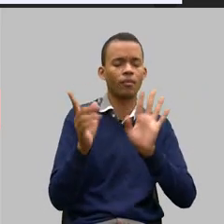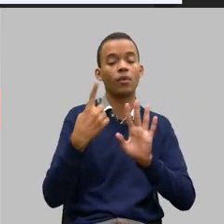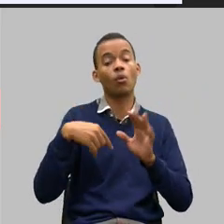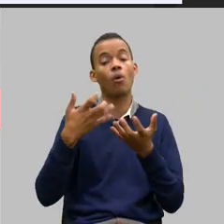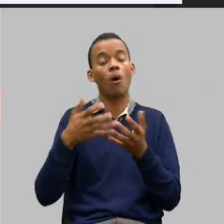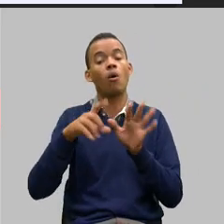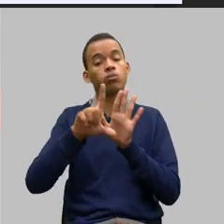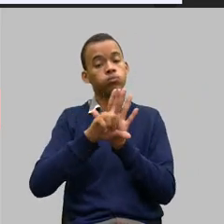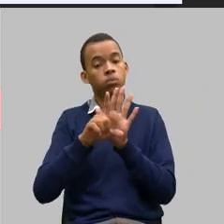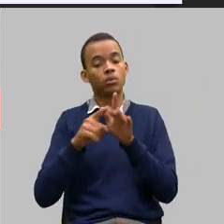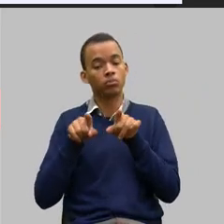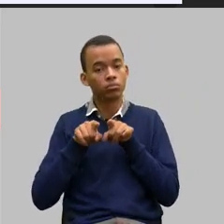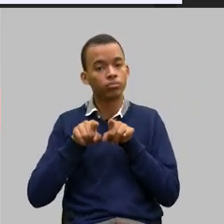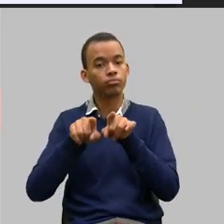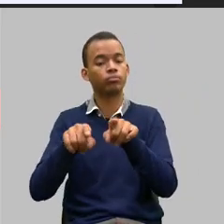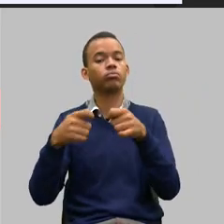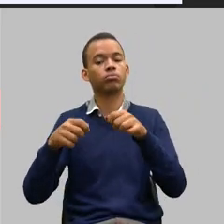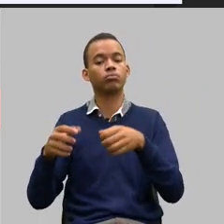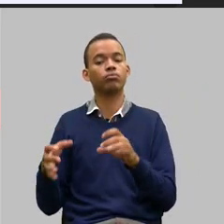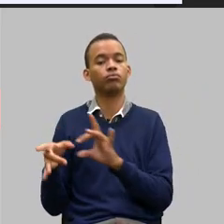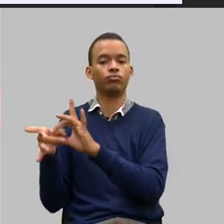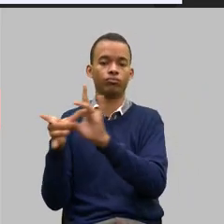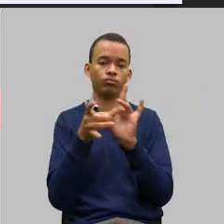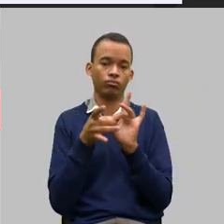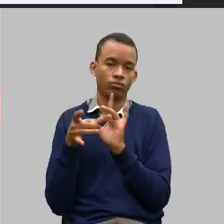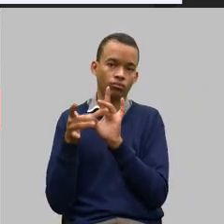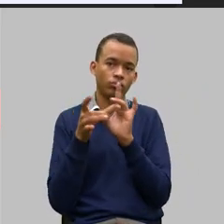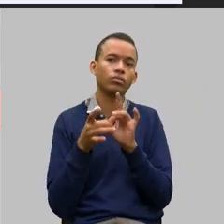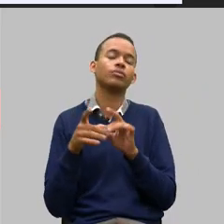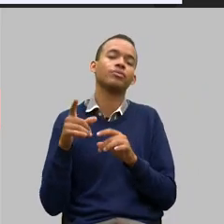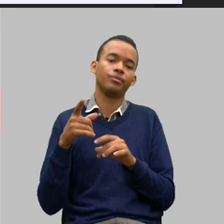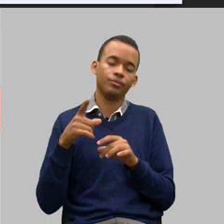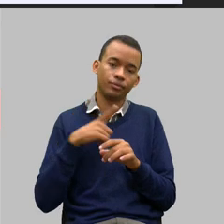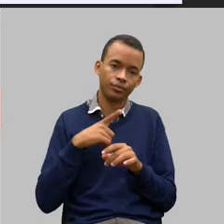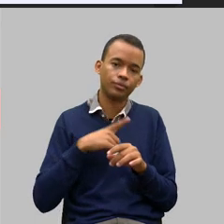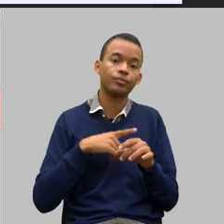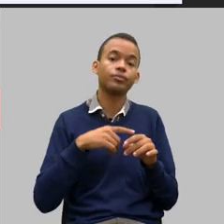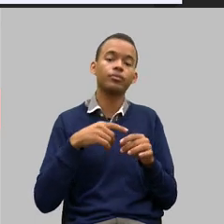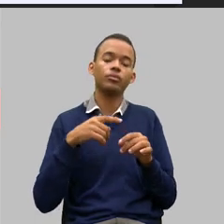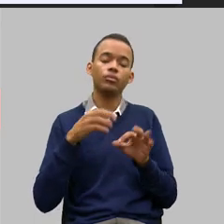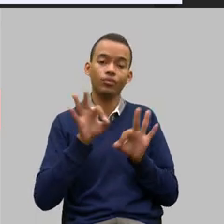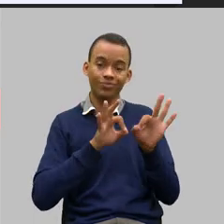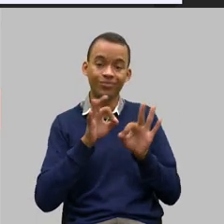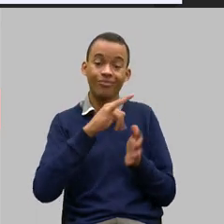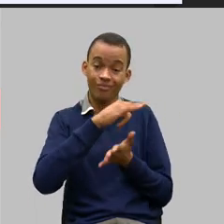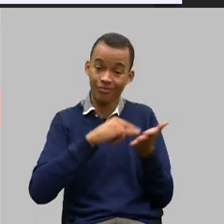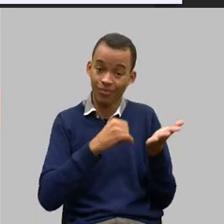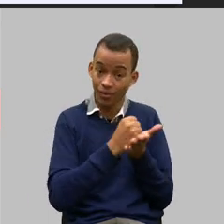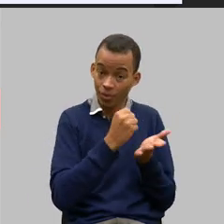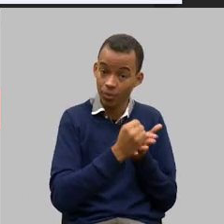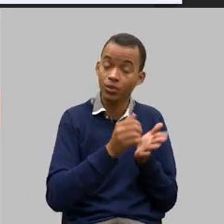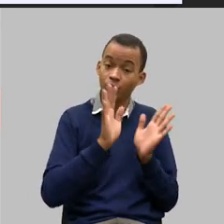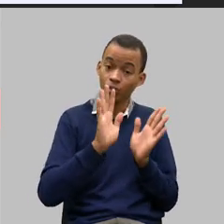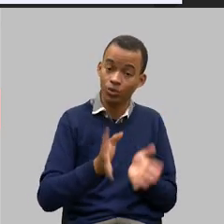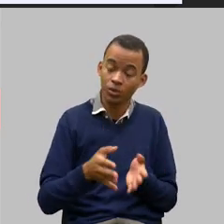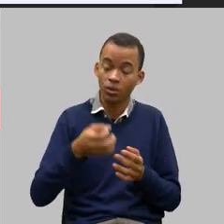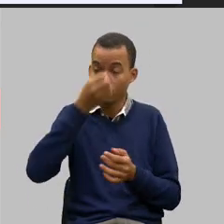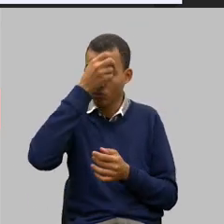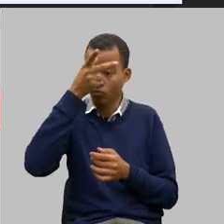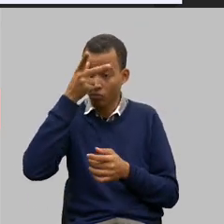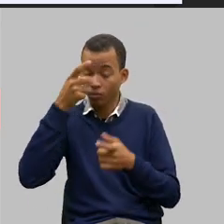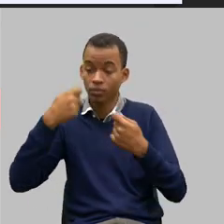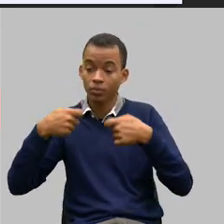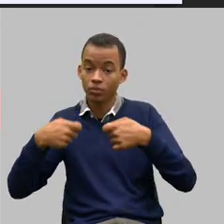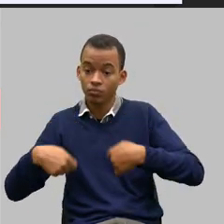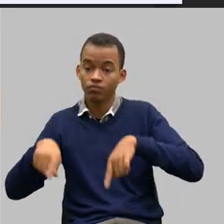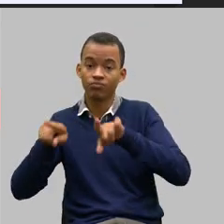agora recentemente um protocolo de intenção né com esses municípios junto ao estado para que a gente possa pensar numa governança conjunta pra mobilidade urbana